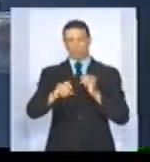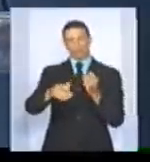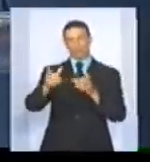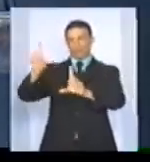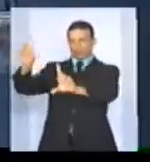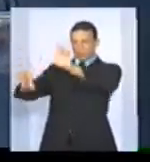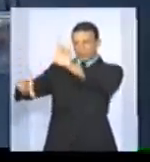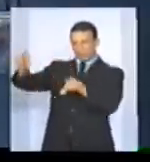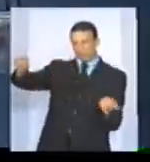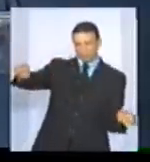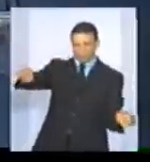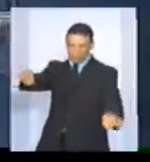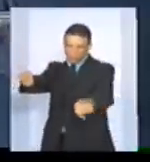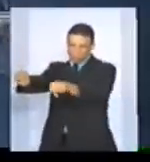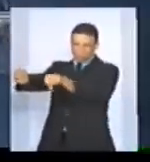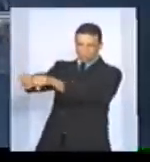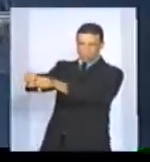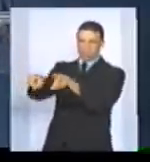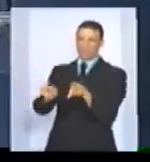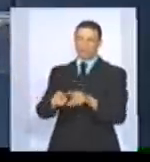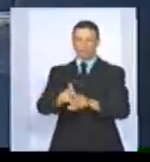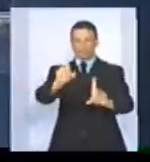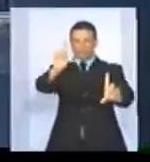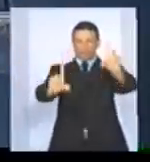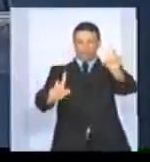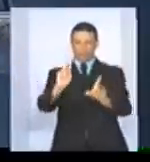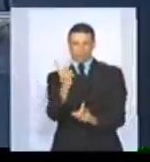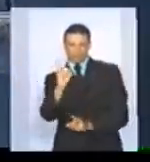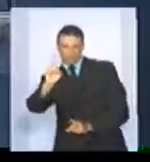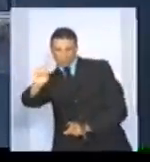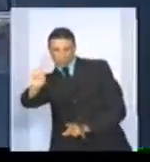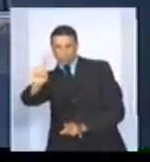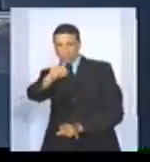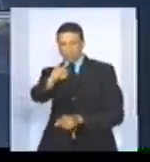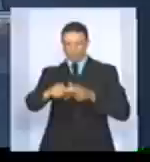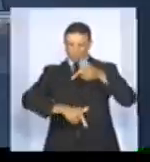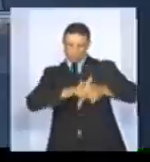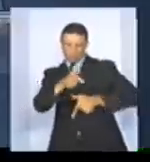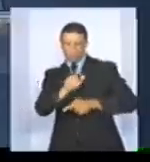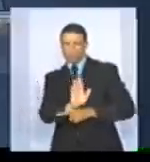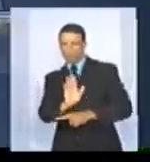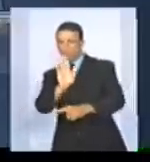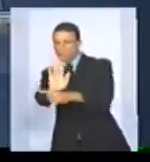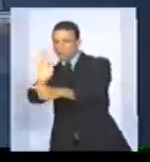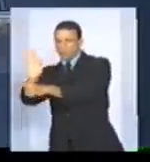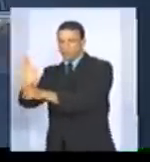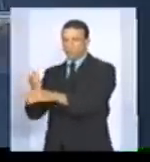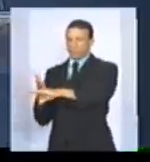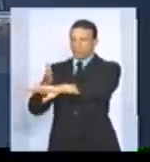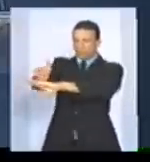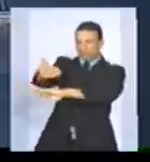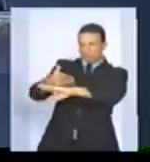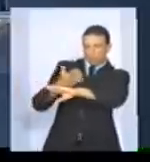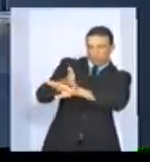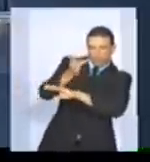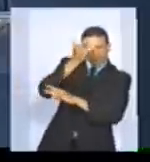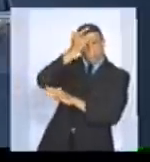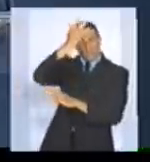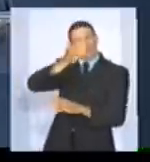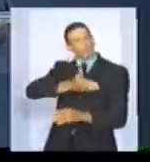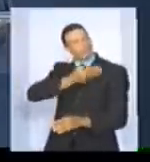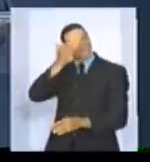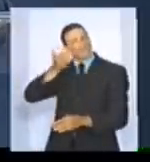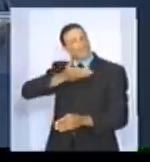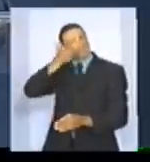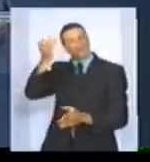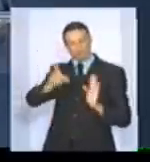cabo, MBS, DTH e TVA, terão de realizar para prestar os serviços de acesso condicionado